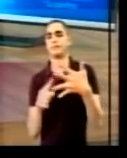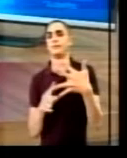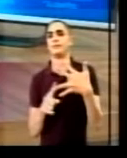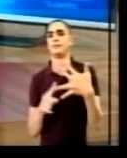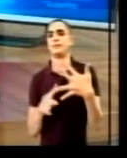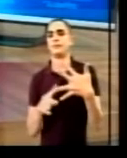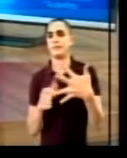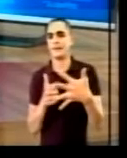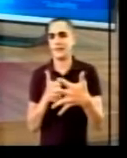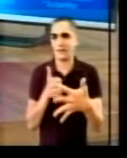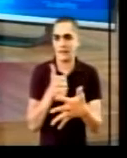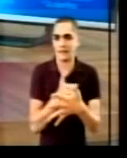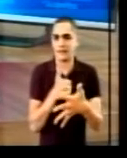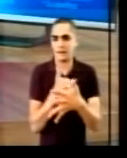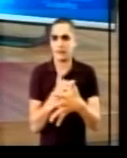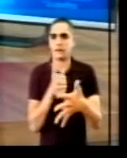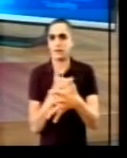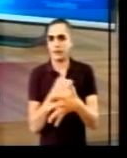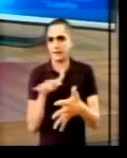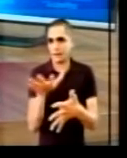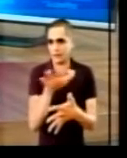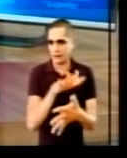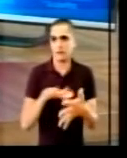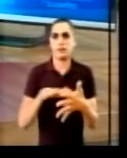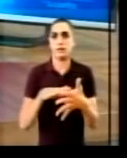longe do cenário 3.